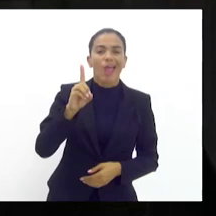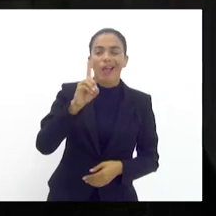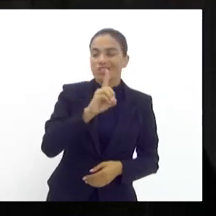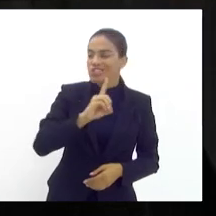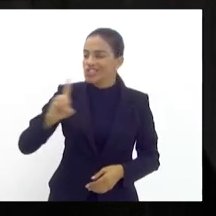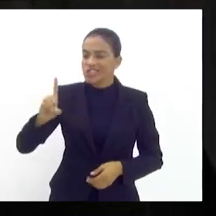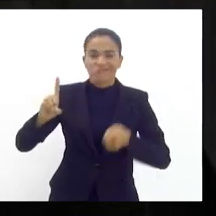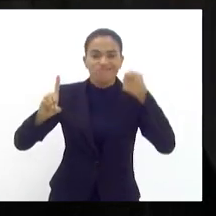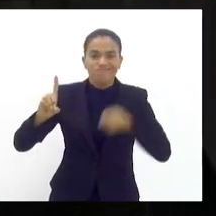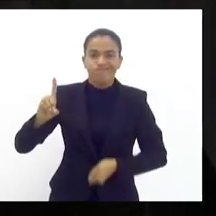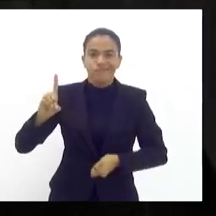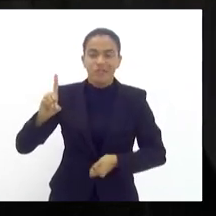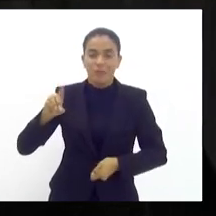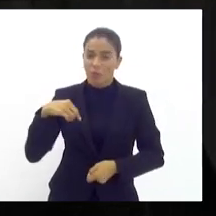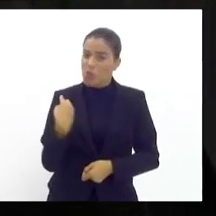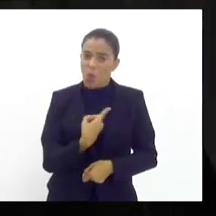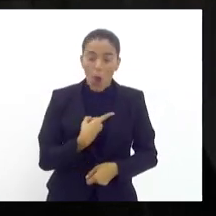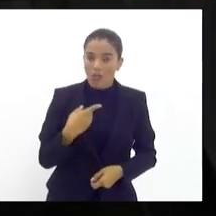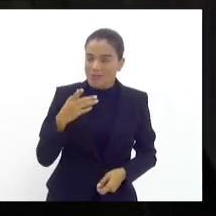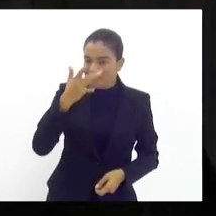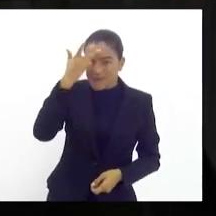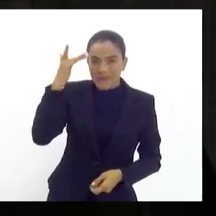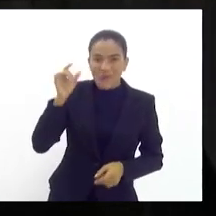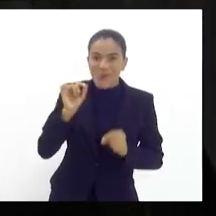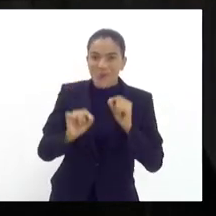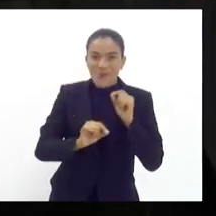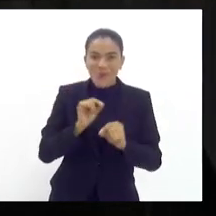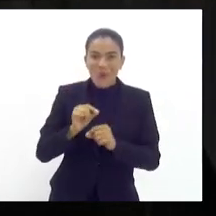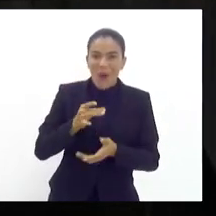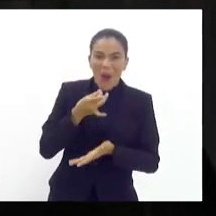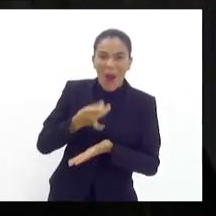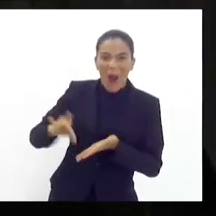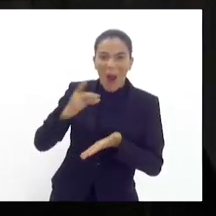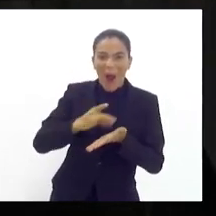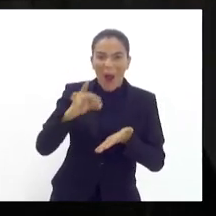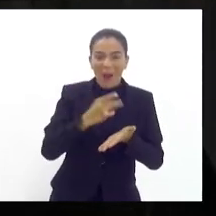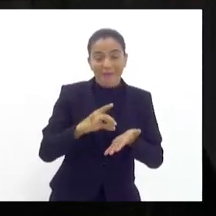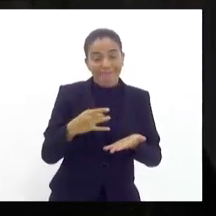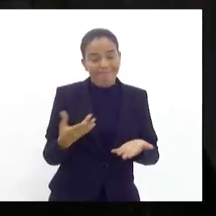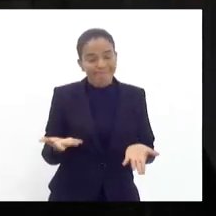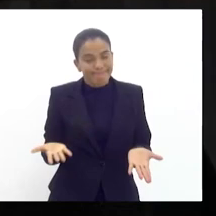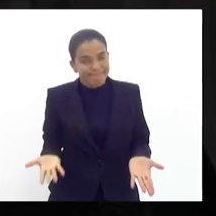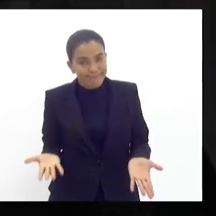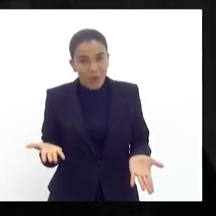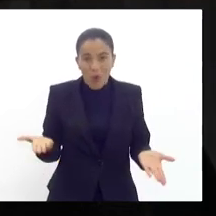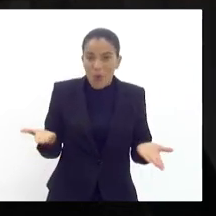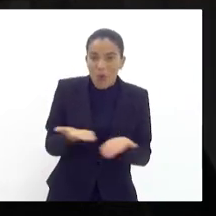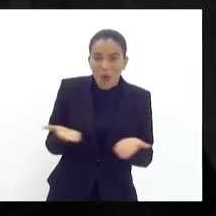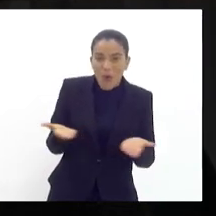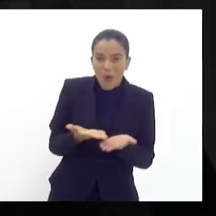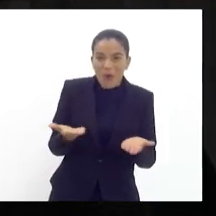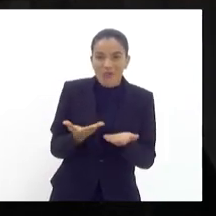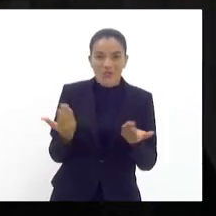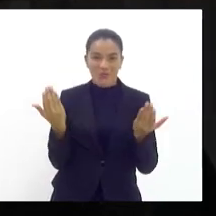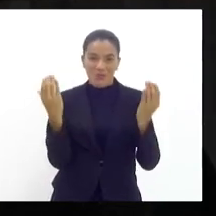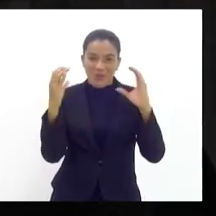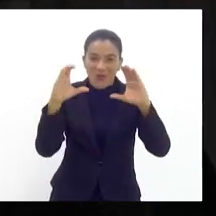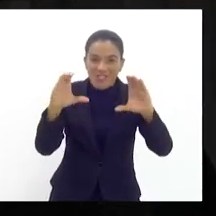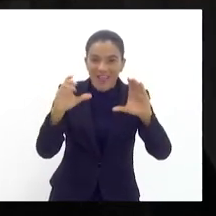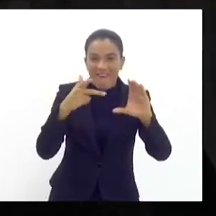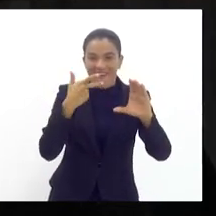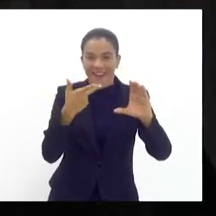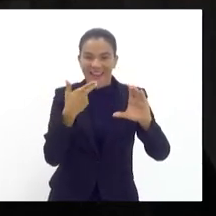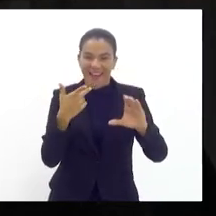nós somos considerados pessoas com ódio enfim hoje postar falar